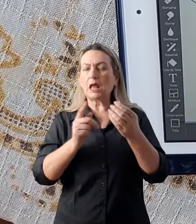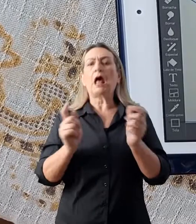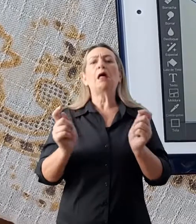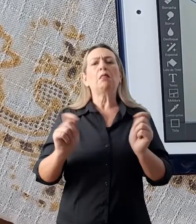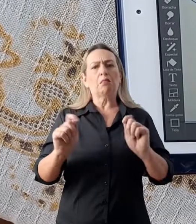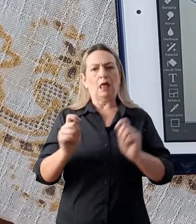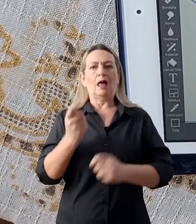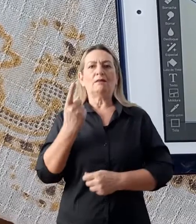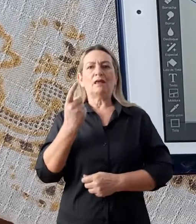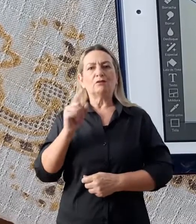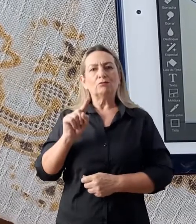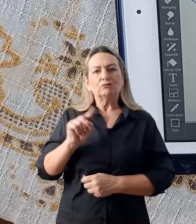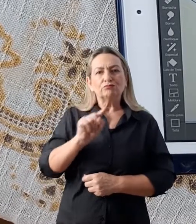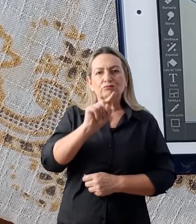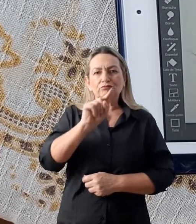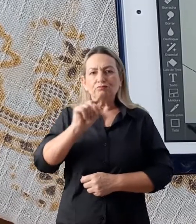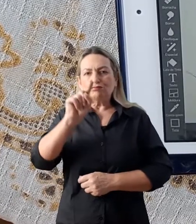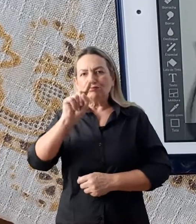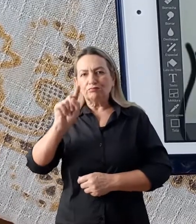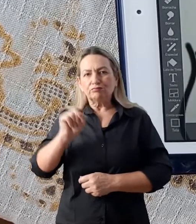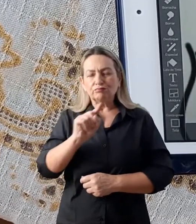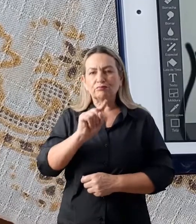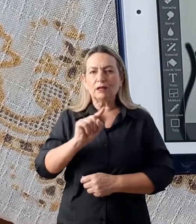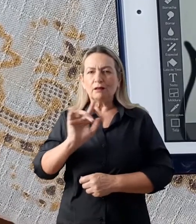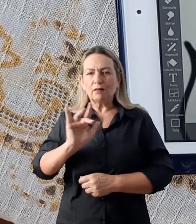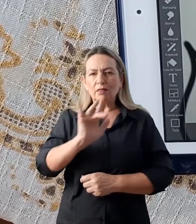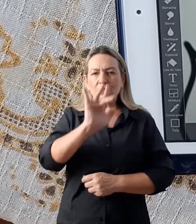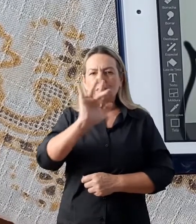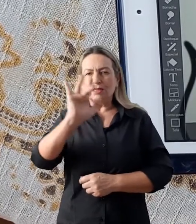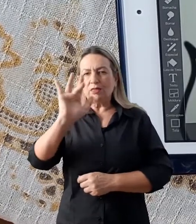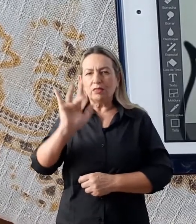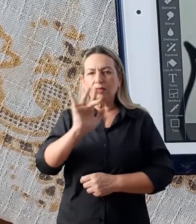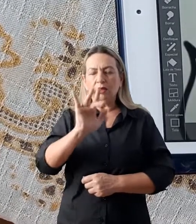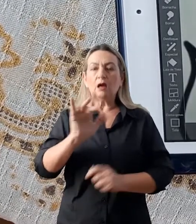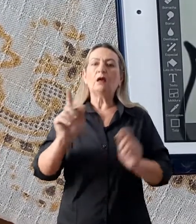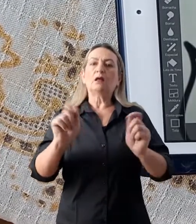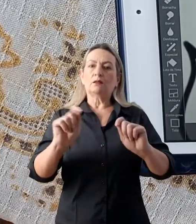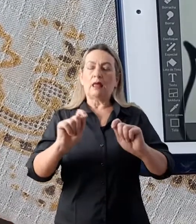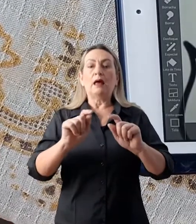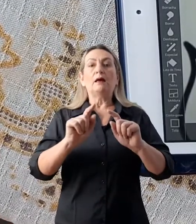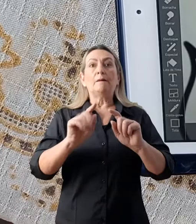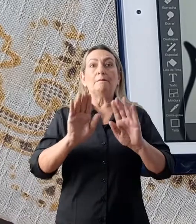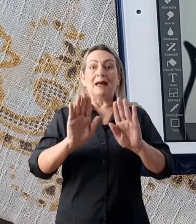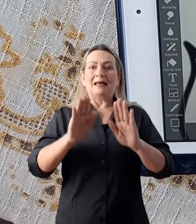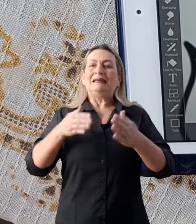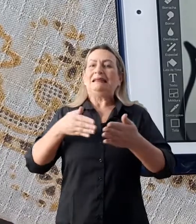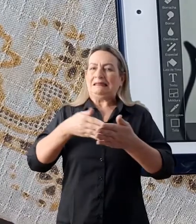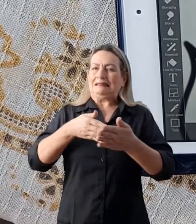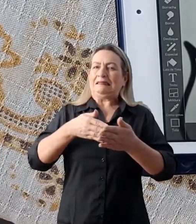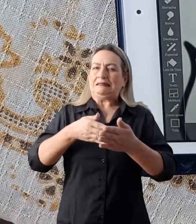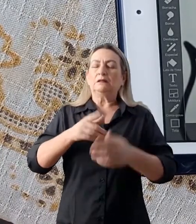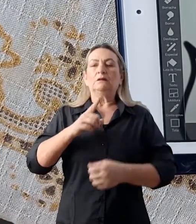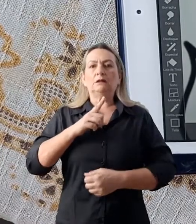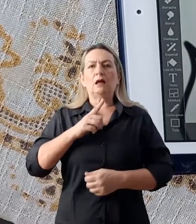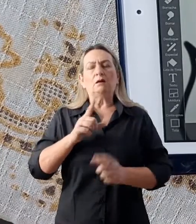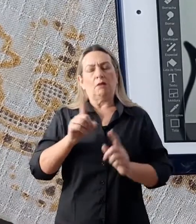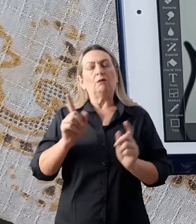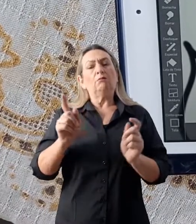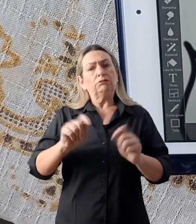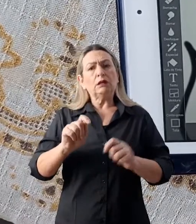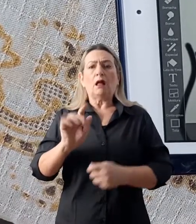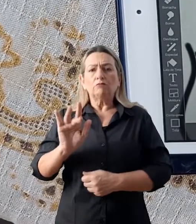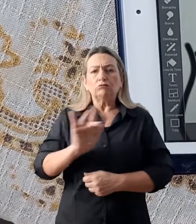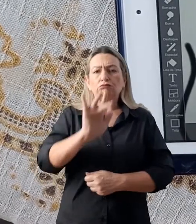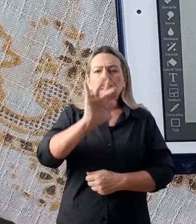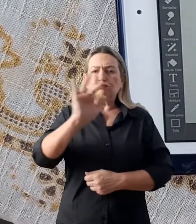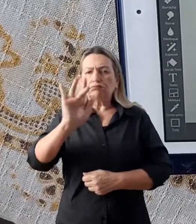também fazer com o dedo. Lógico que vai ter algumas limitações, mas também é possível.